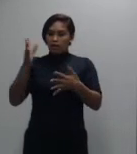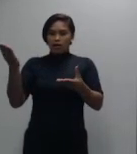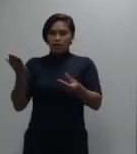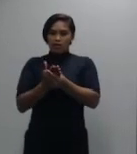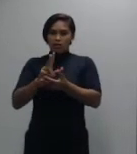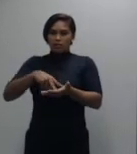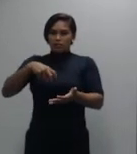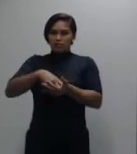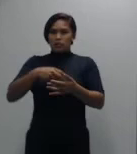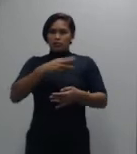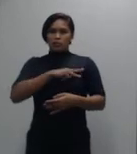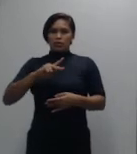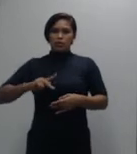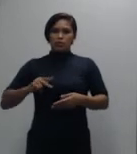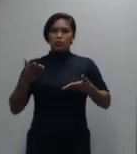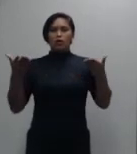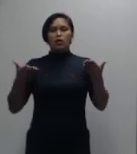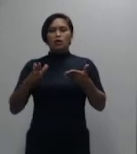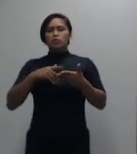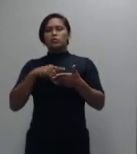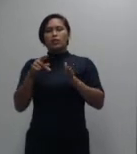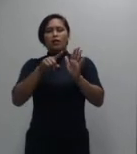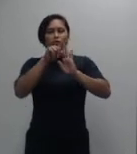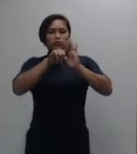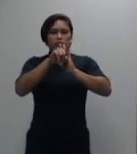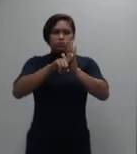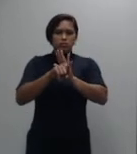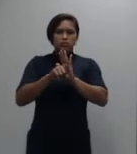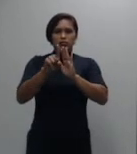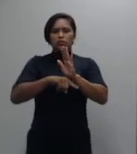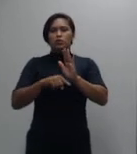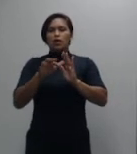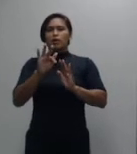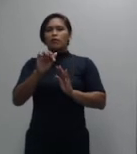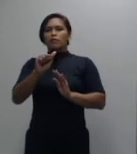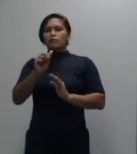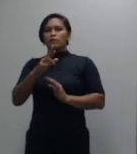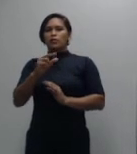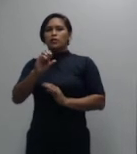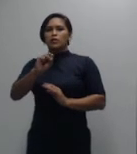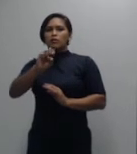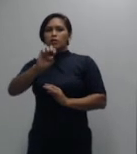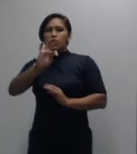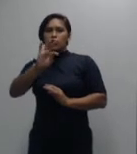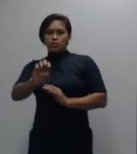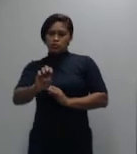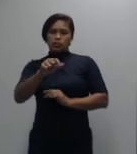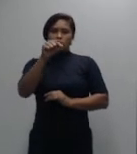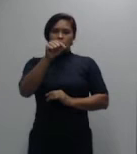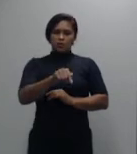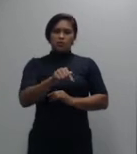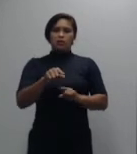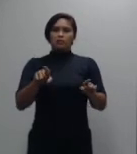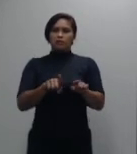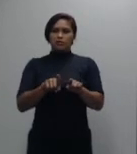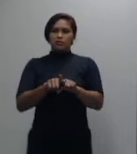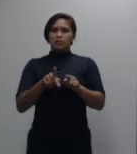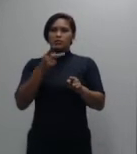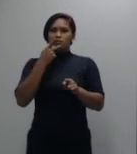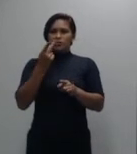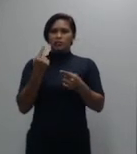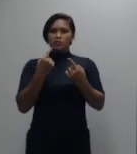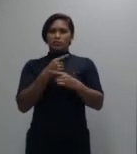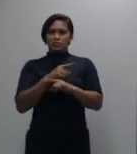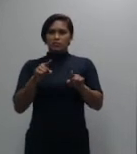Público já ofereceu no âmbito das investigações da operação faroeste somente perante esta relatoria outras seis